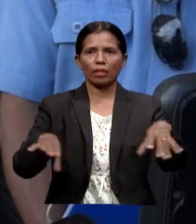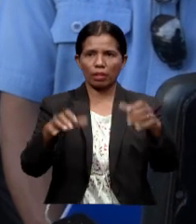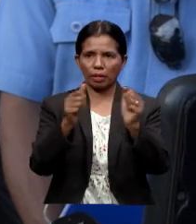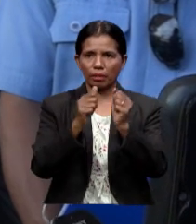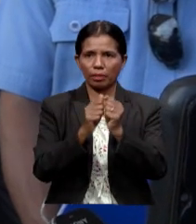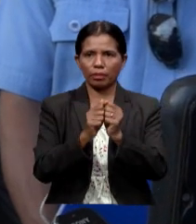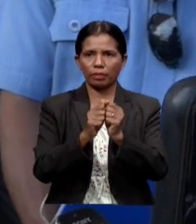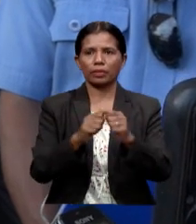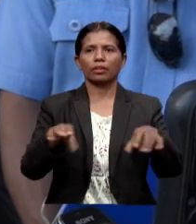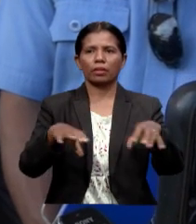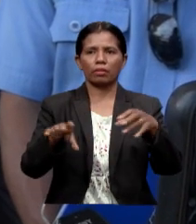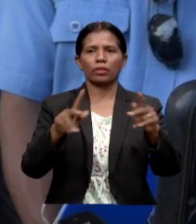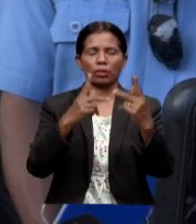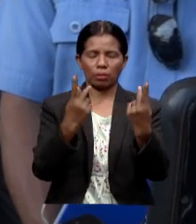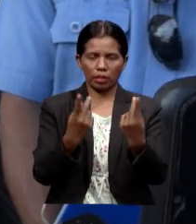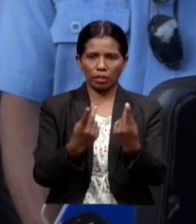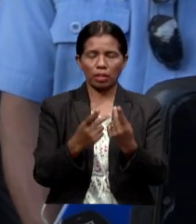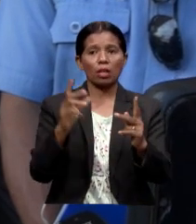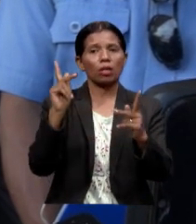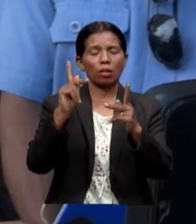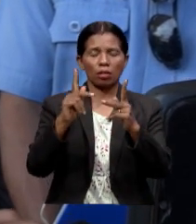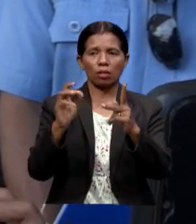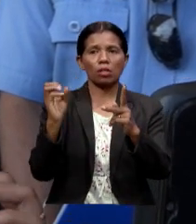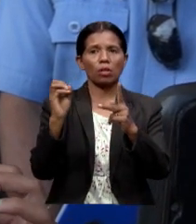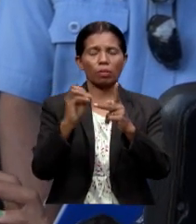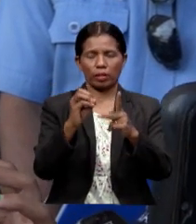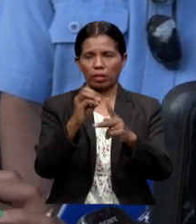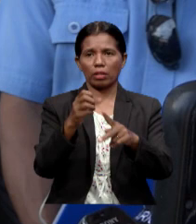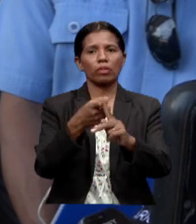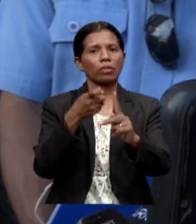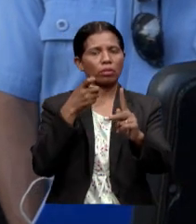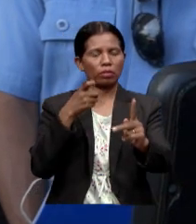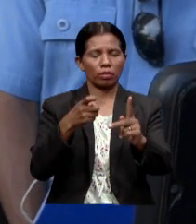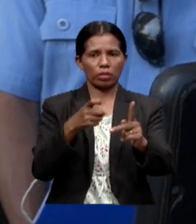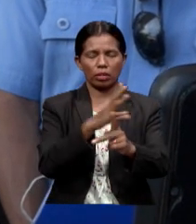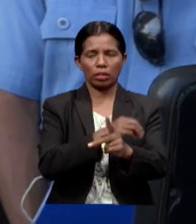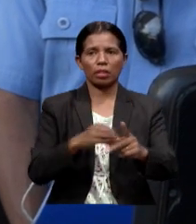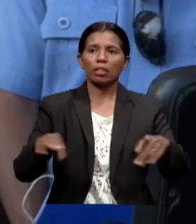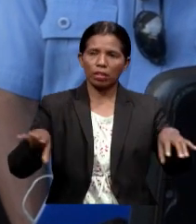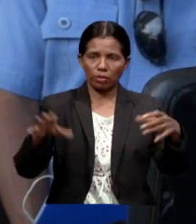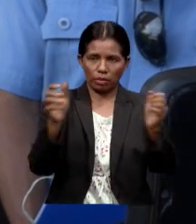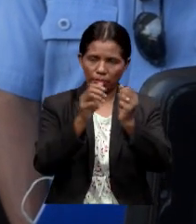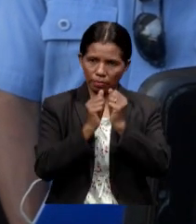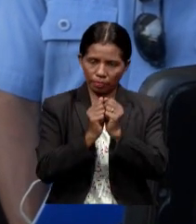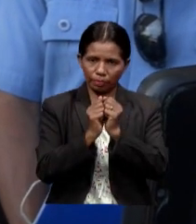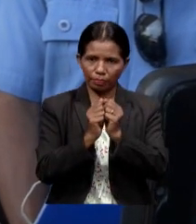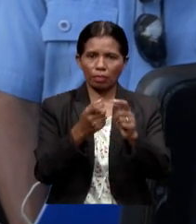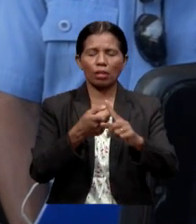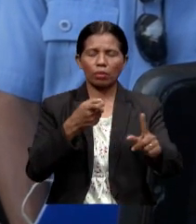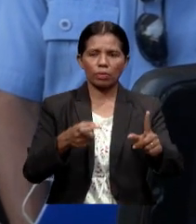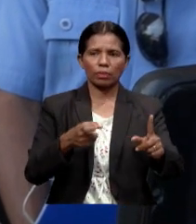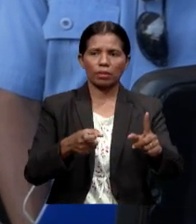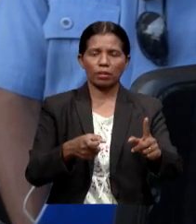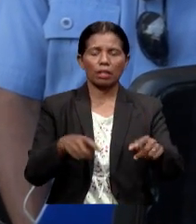os serviços corporativos do Ministério de Finanças para depois celebrar o contrato com a companhia. Hanya sinema ke usi aprovisionamento